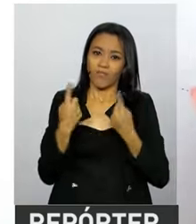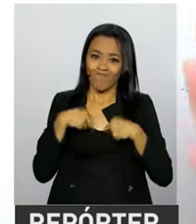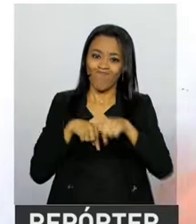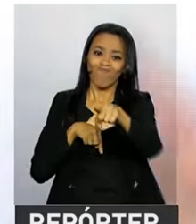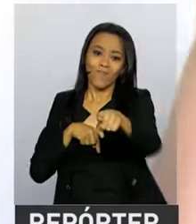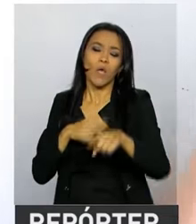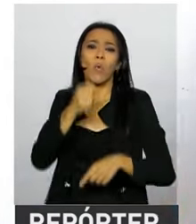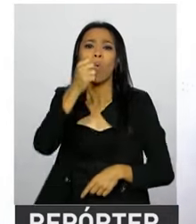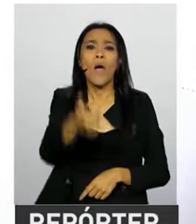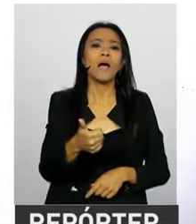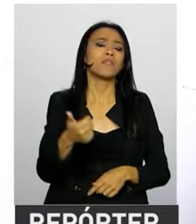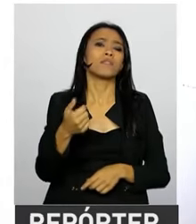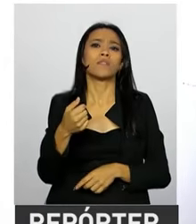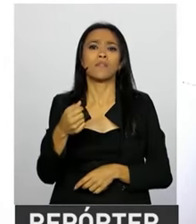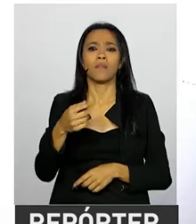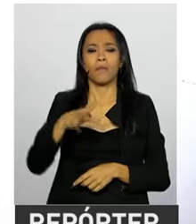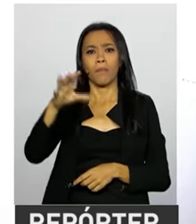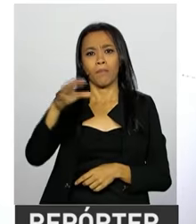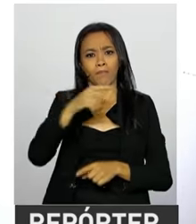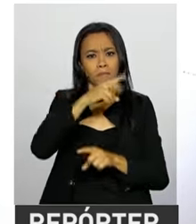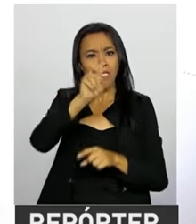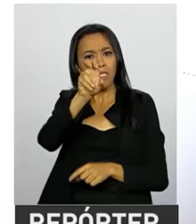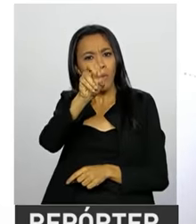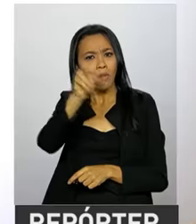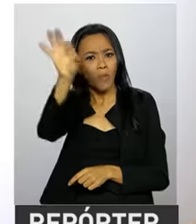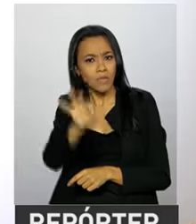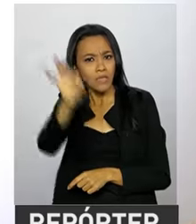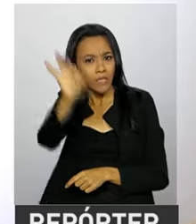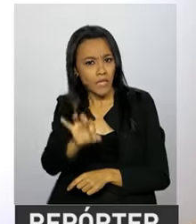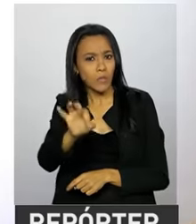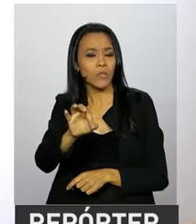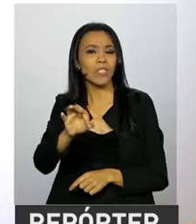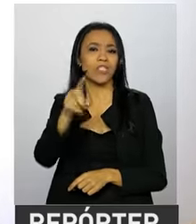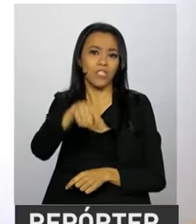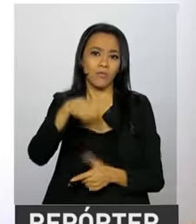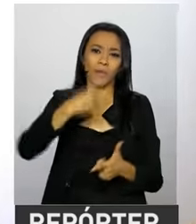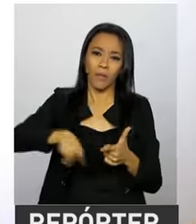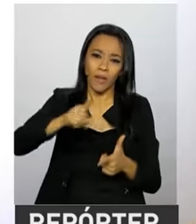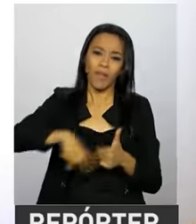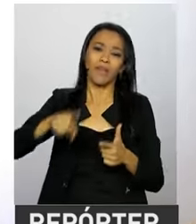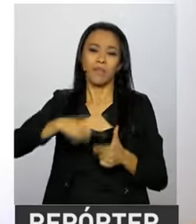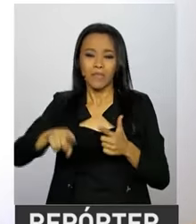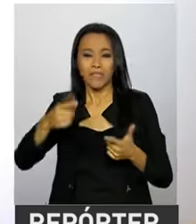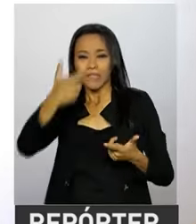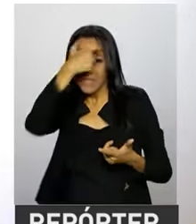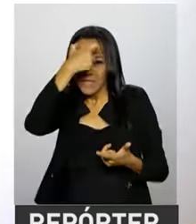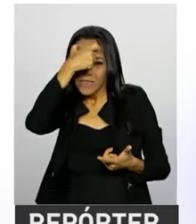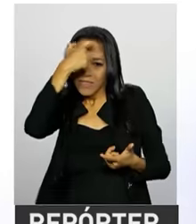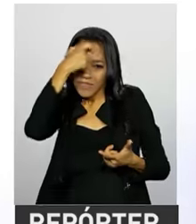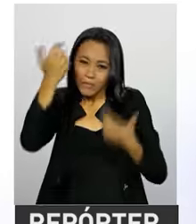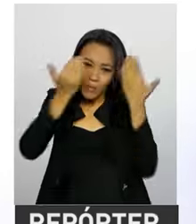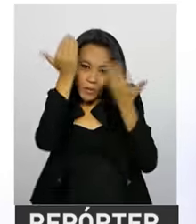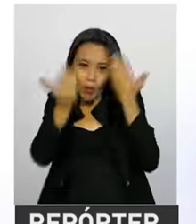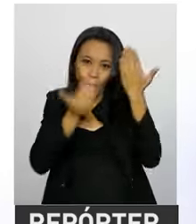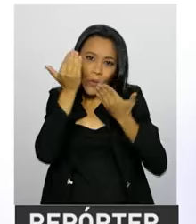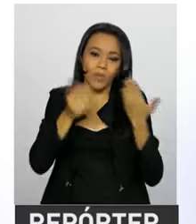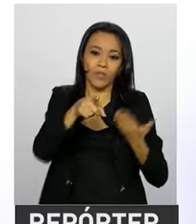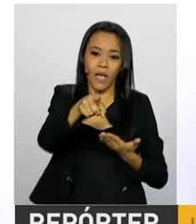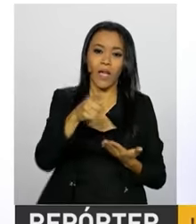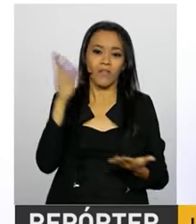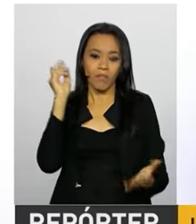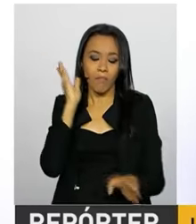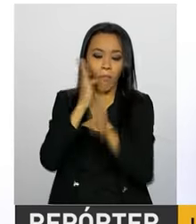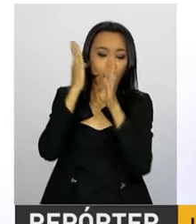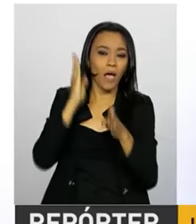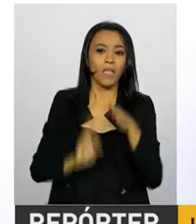quase metade dos casos de saúde mental relacionados a atividades profissionais no país. Fui diagnosticada com